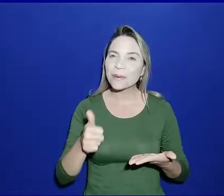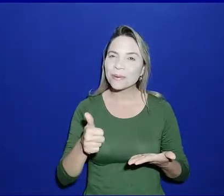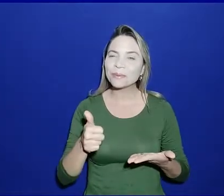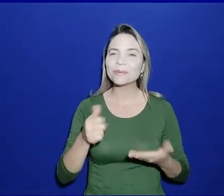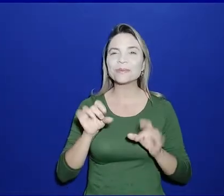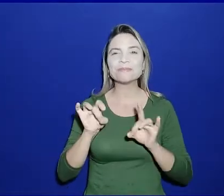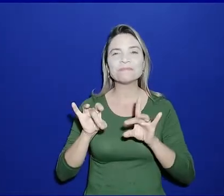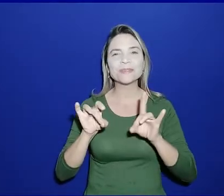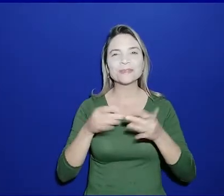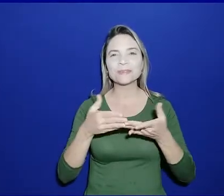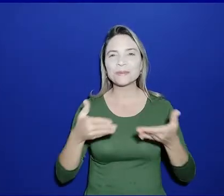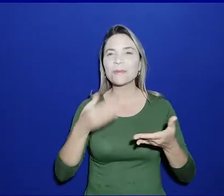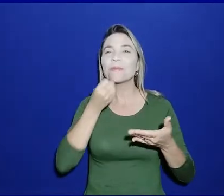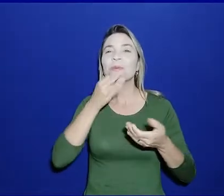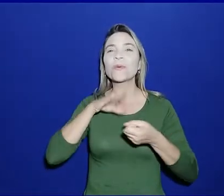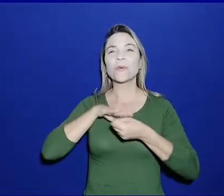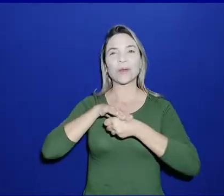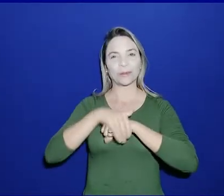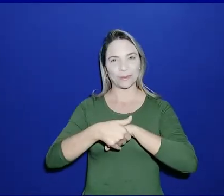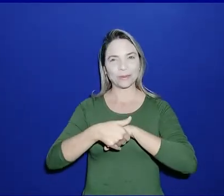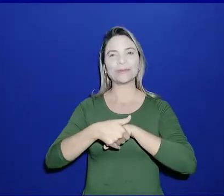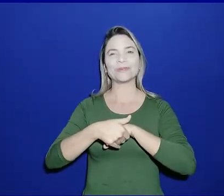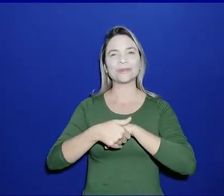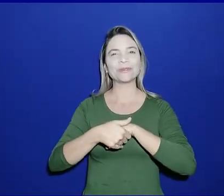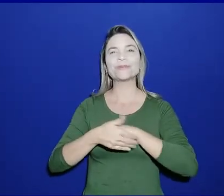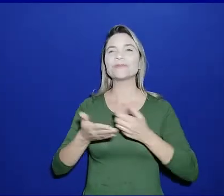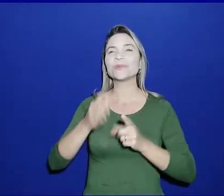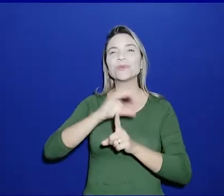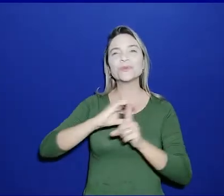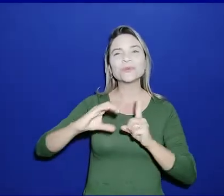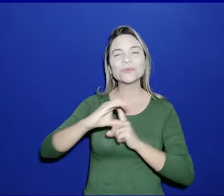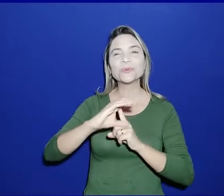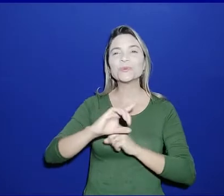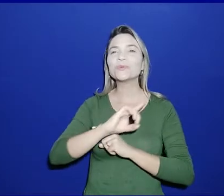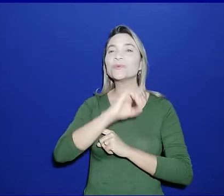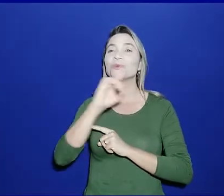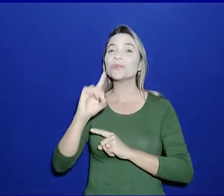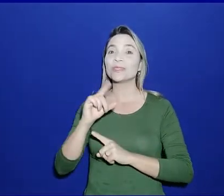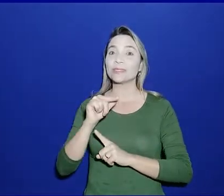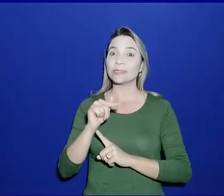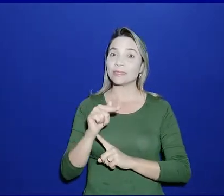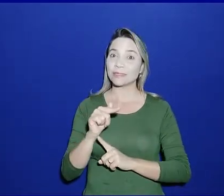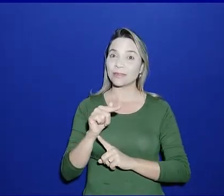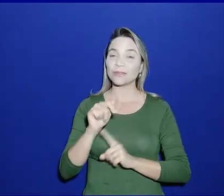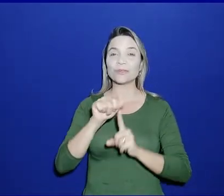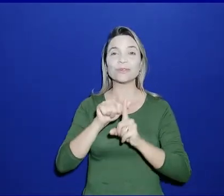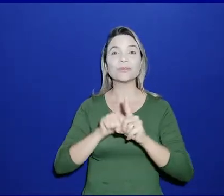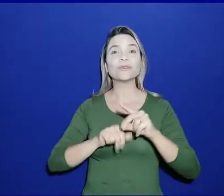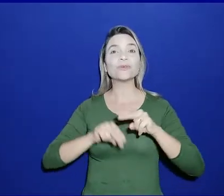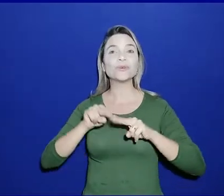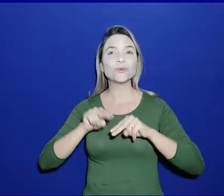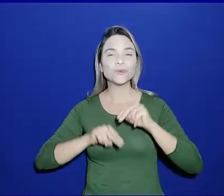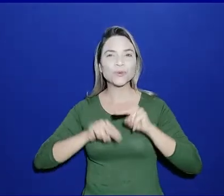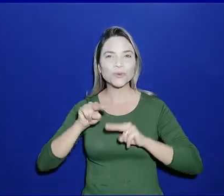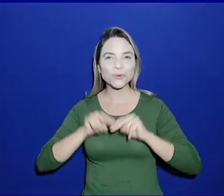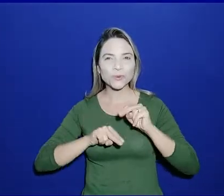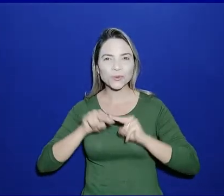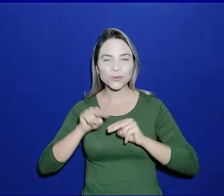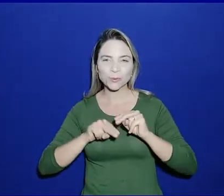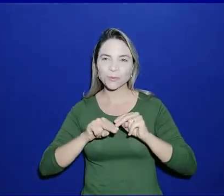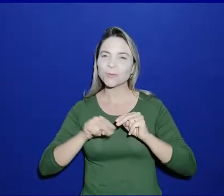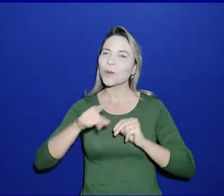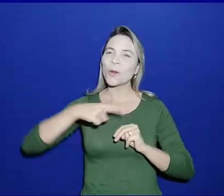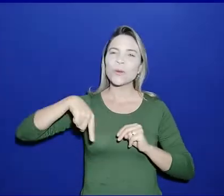Caríssimos irmãos, boa noite. Em mais um culto ao Senhor, neste domingo, dia 7 de junho, nós nos